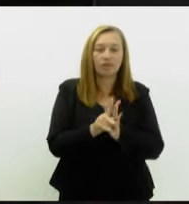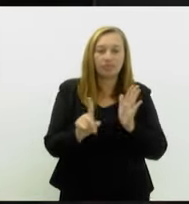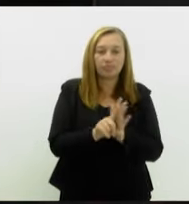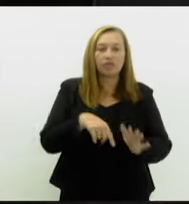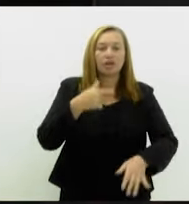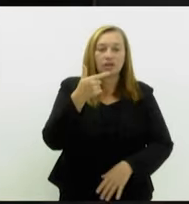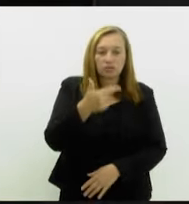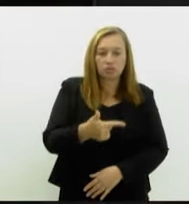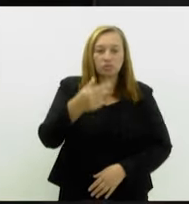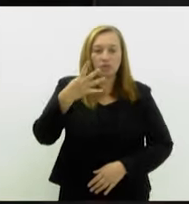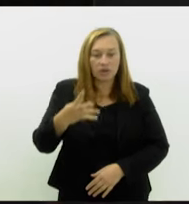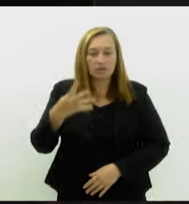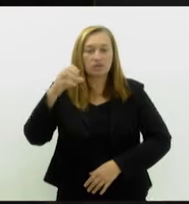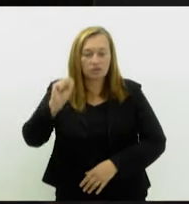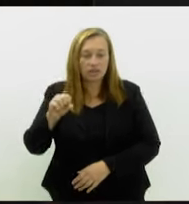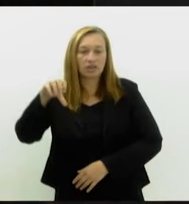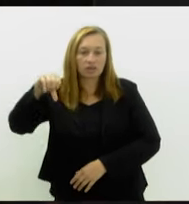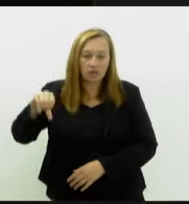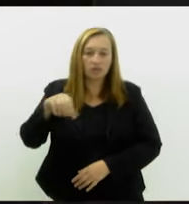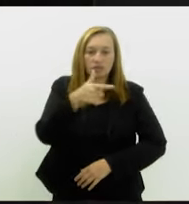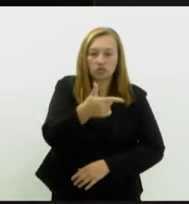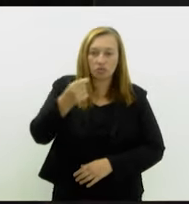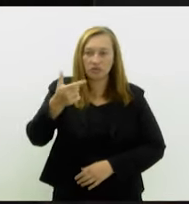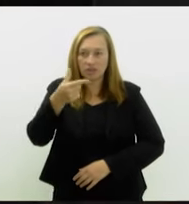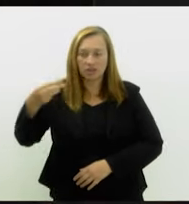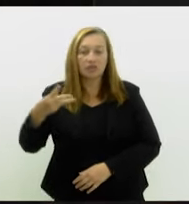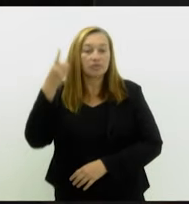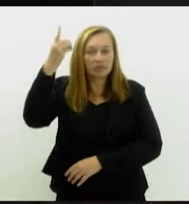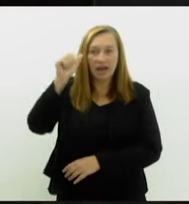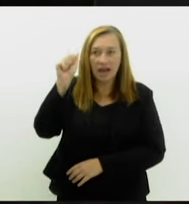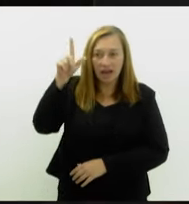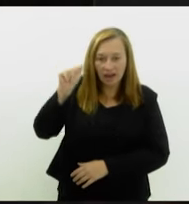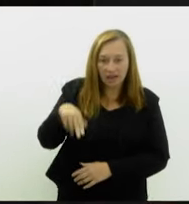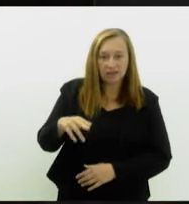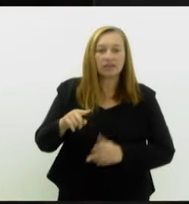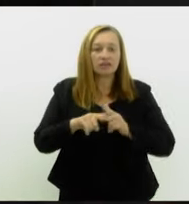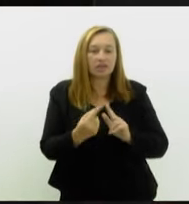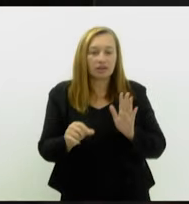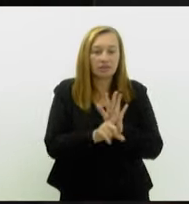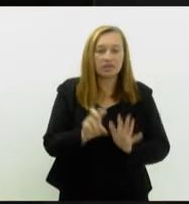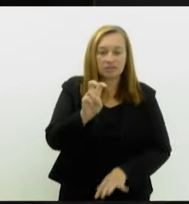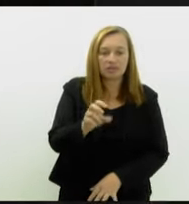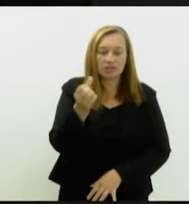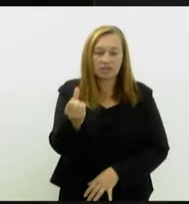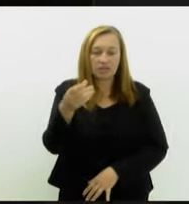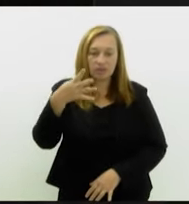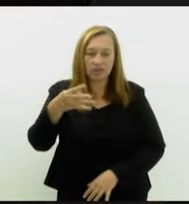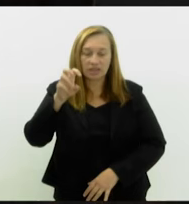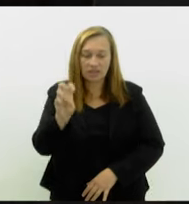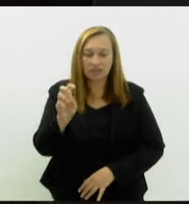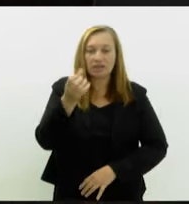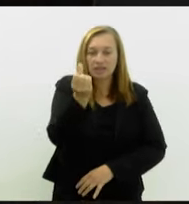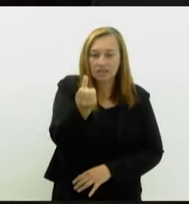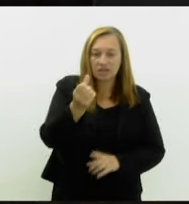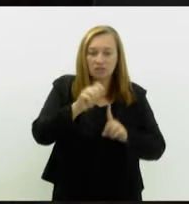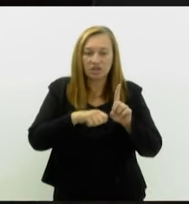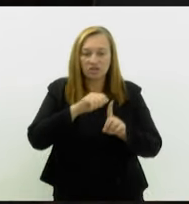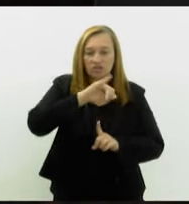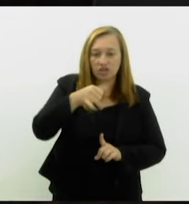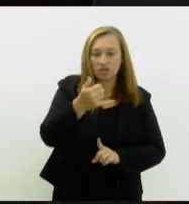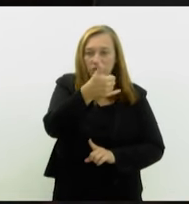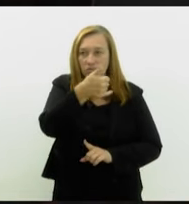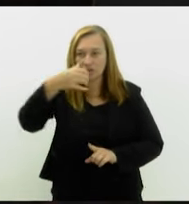número 2489 de 2023, de autoria do deputado Alan Lopes, que altera a lei número 5.645 de 6 de janeiro de 2010